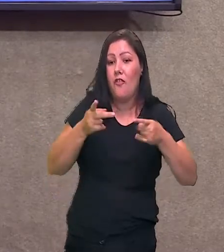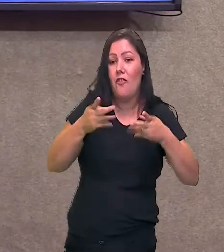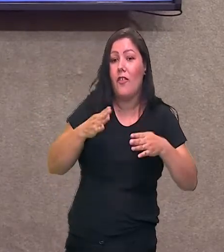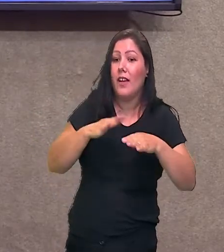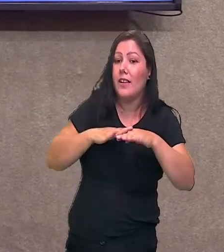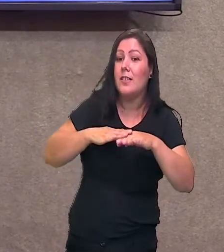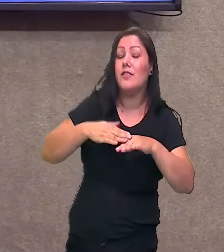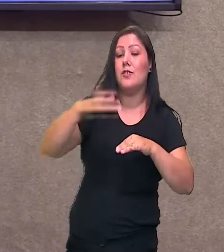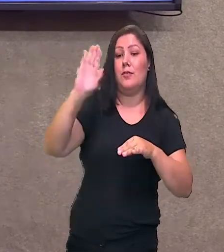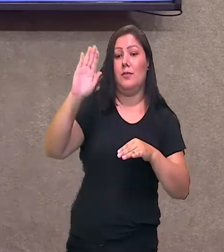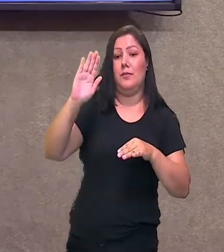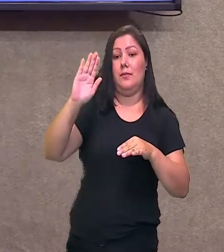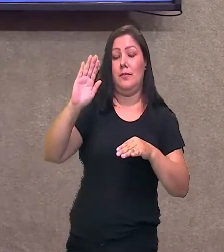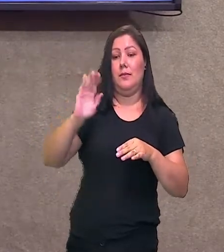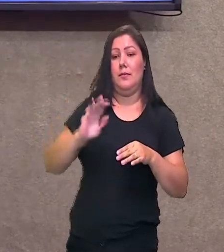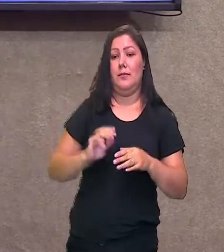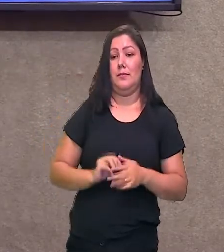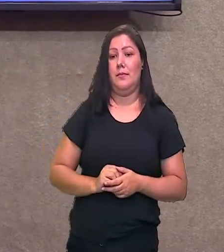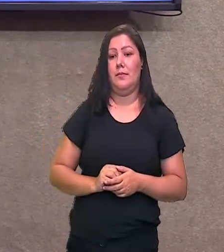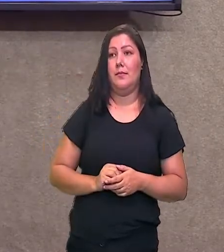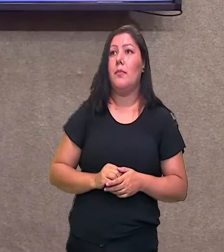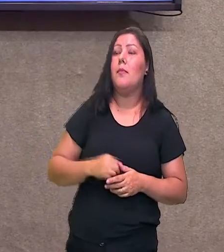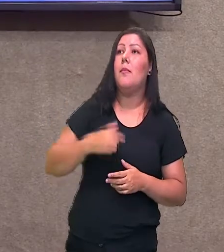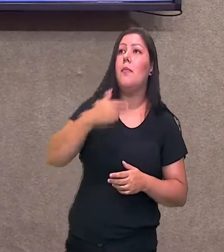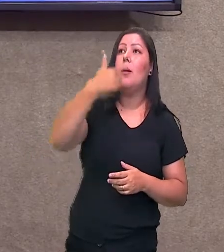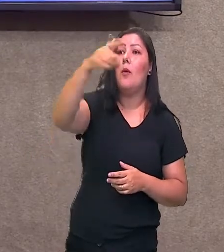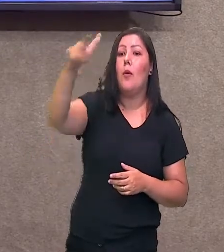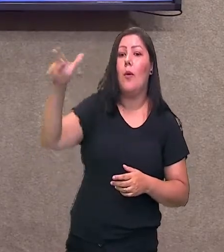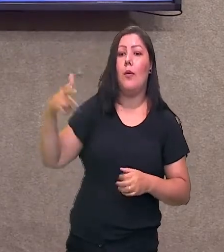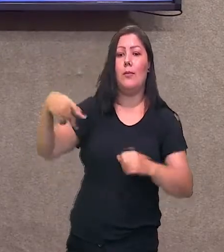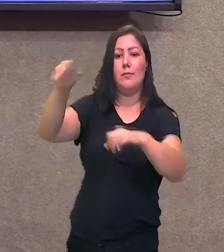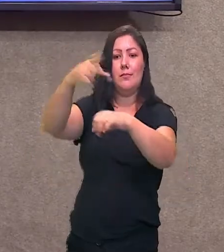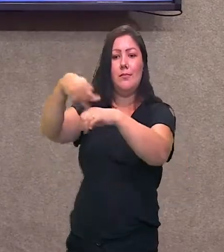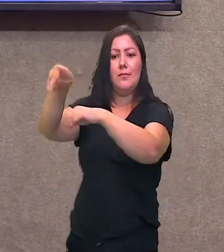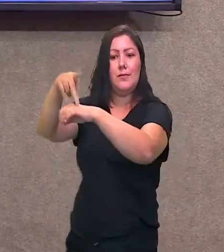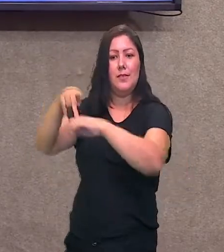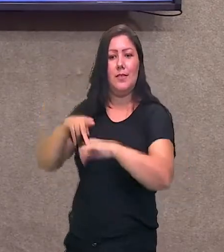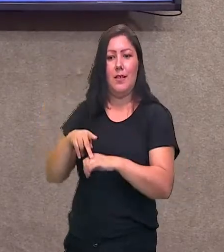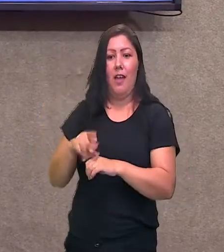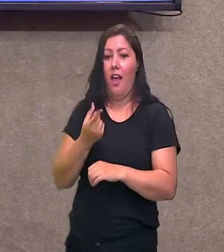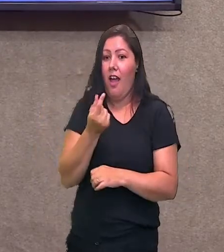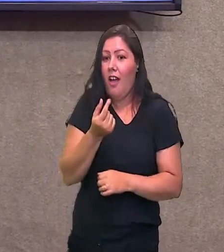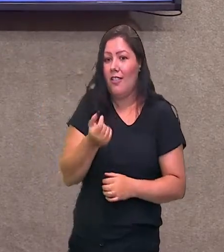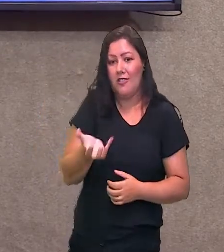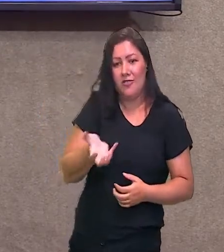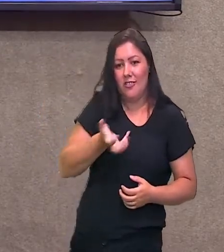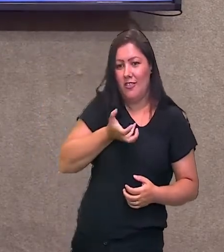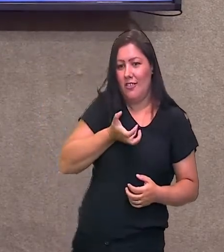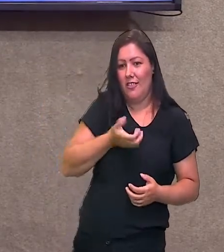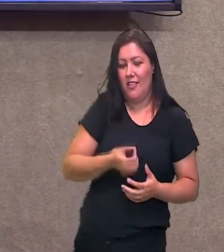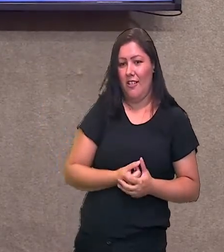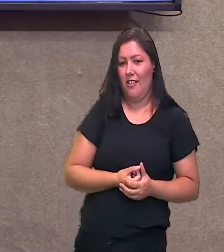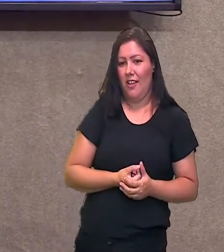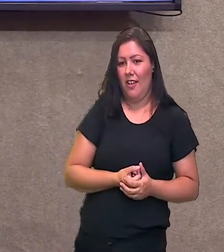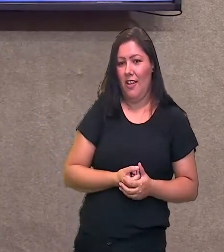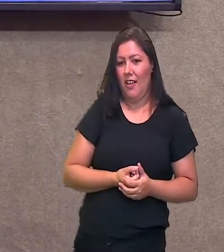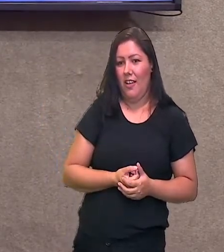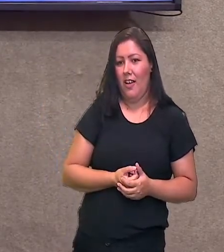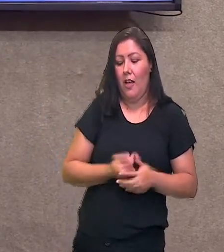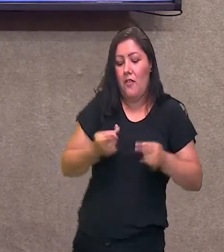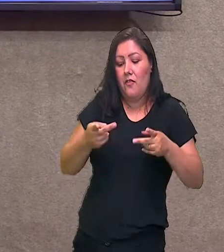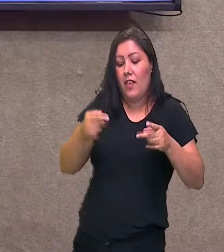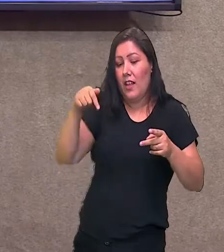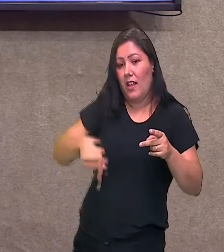passado. E como eu disse, o produtor quer lucro. E exportar dá